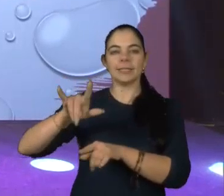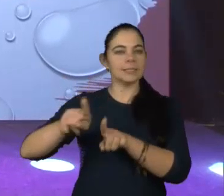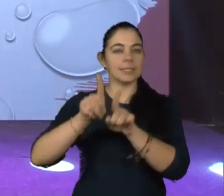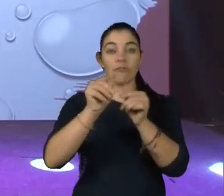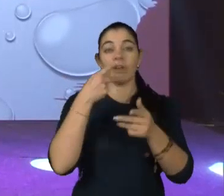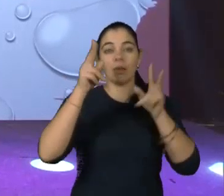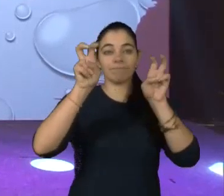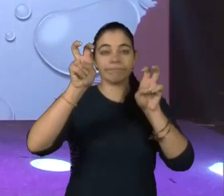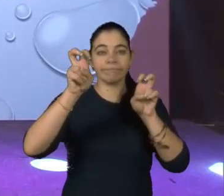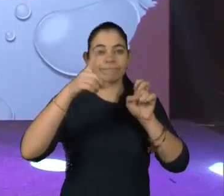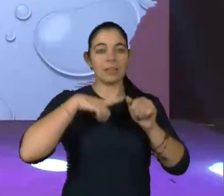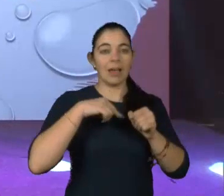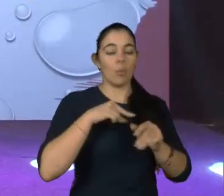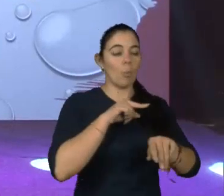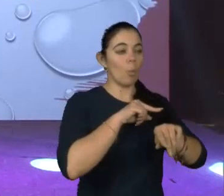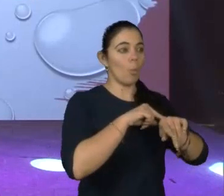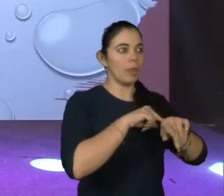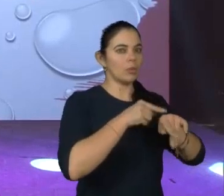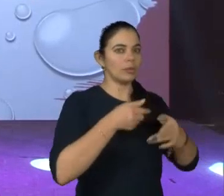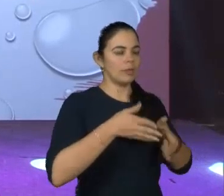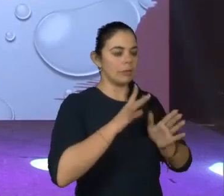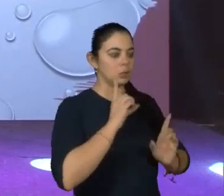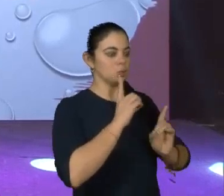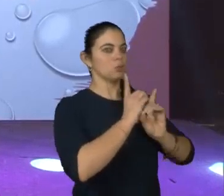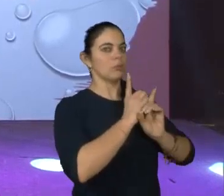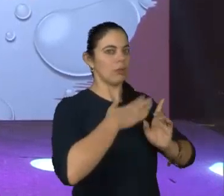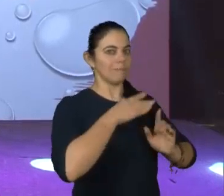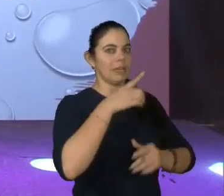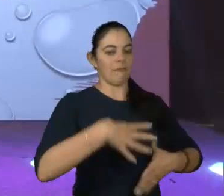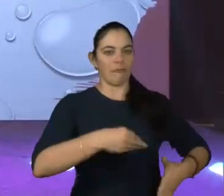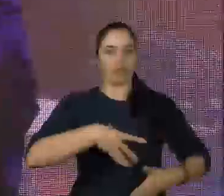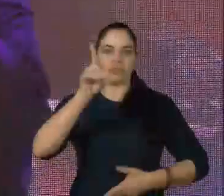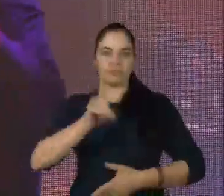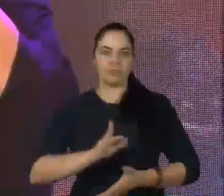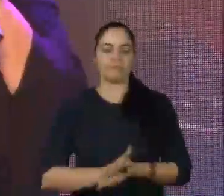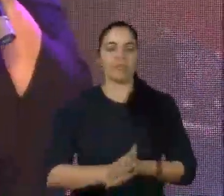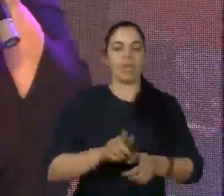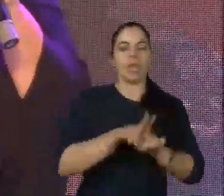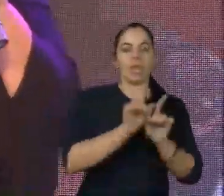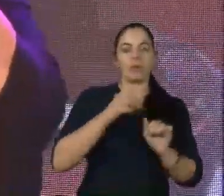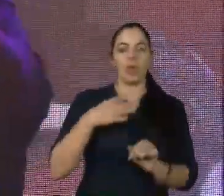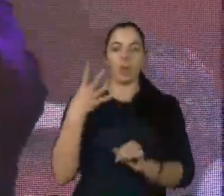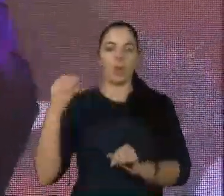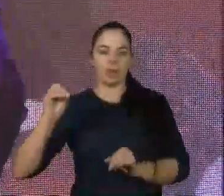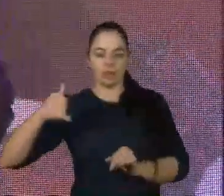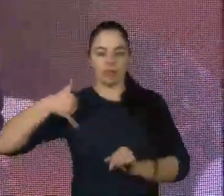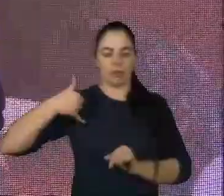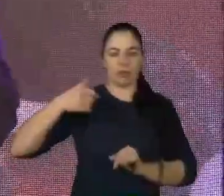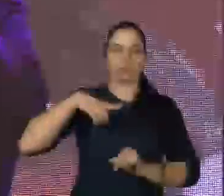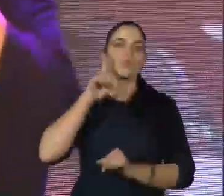é vida. Nossos filhos nasceram. Bom, sou Vivi Reis, tenho 49 anos, tenho a pele morena